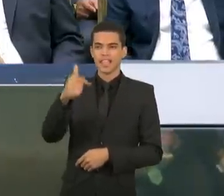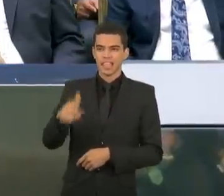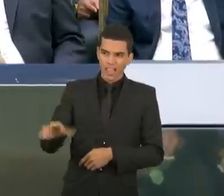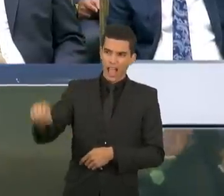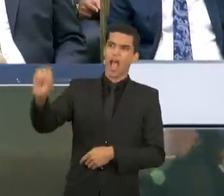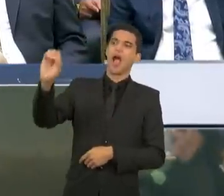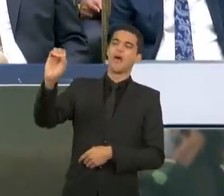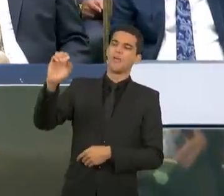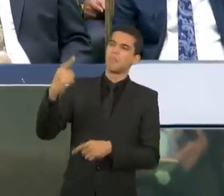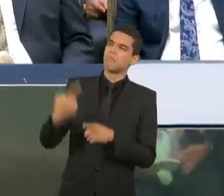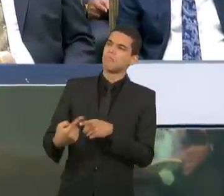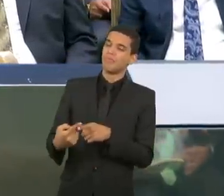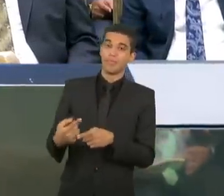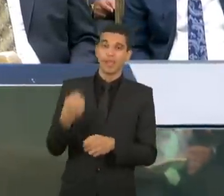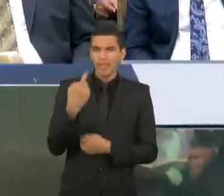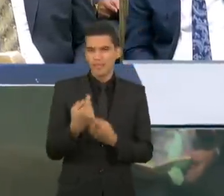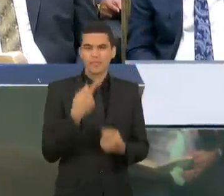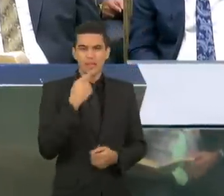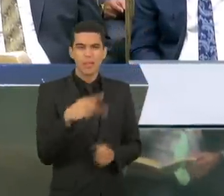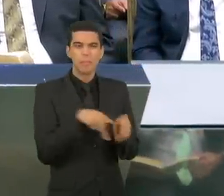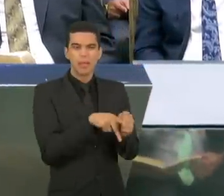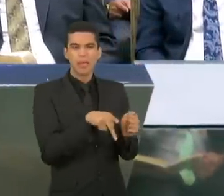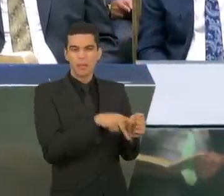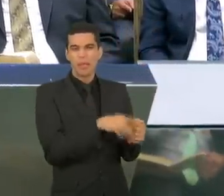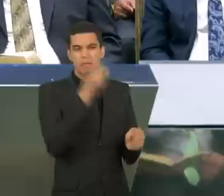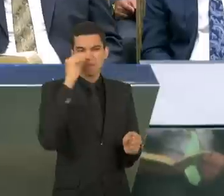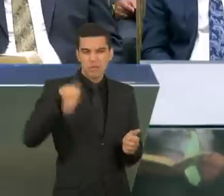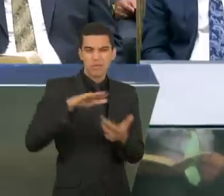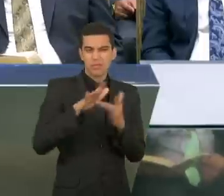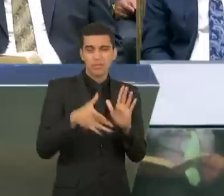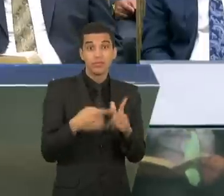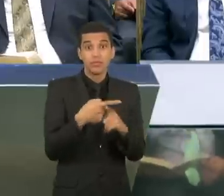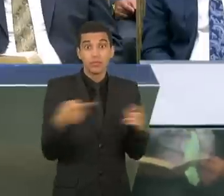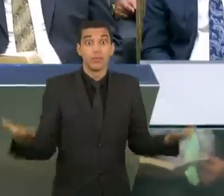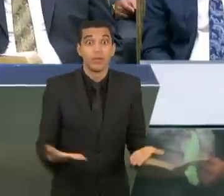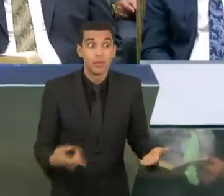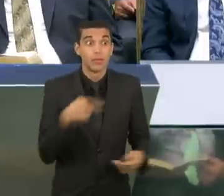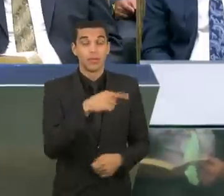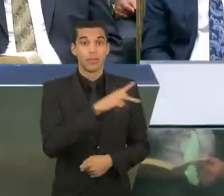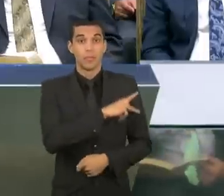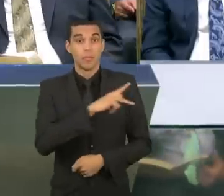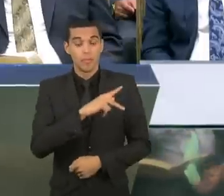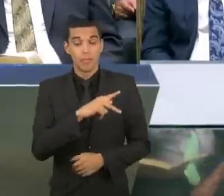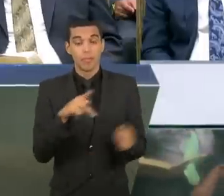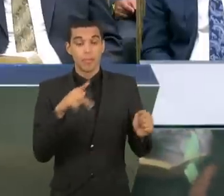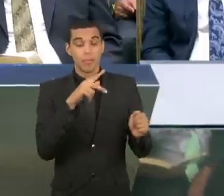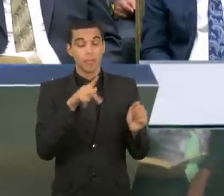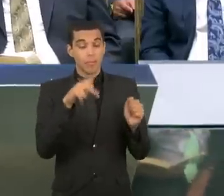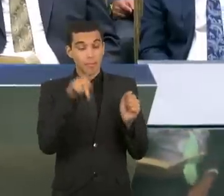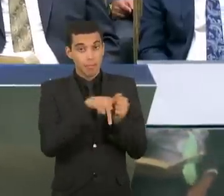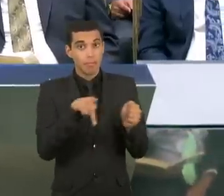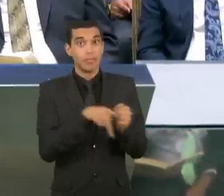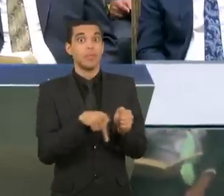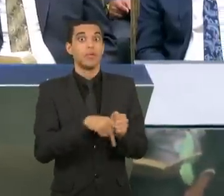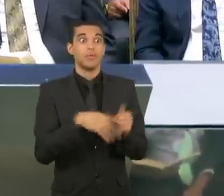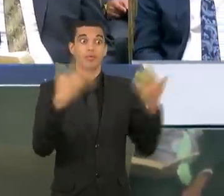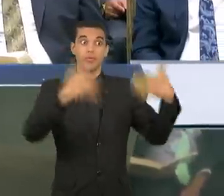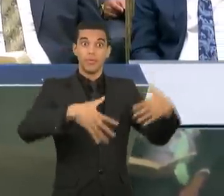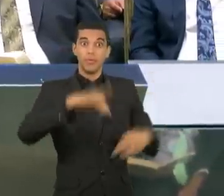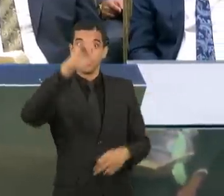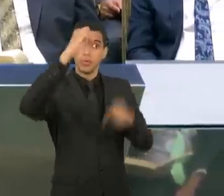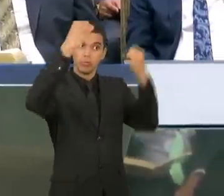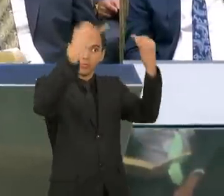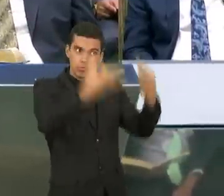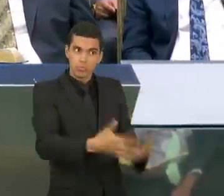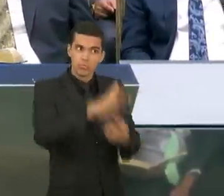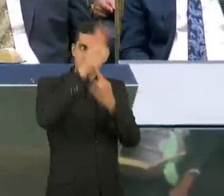enche dele de revelação. Ele disse, pastor Paulo é mais profundo que eu. Mas veja a revelação que Deus deu a ele.